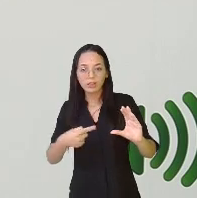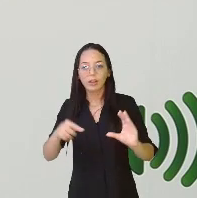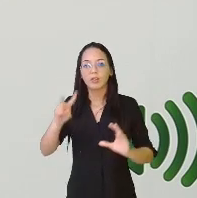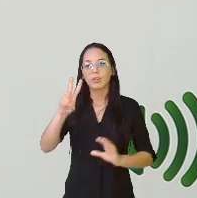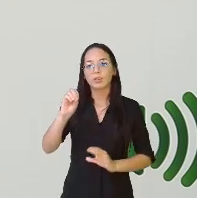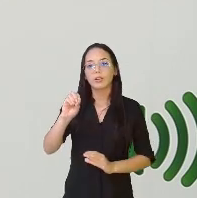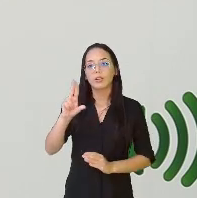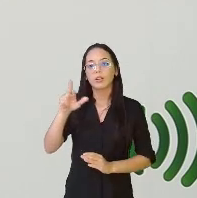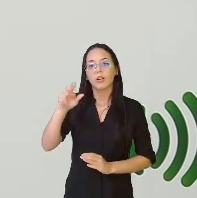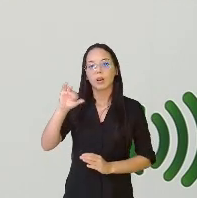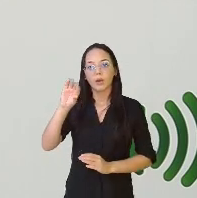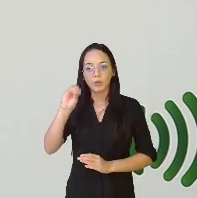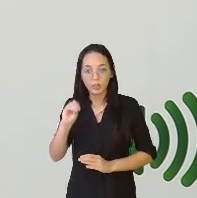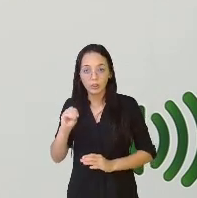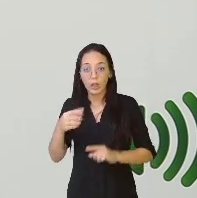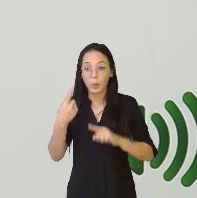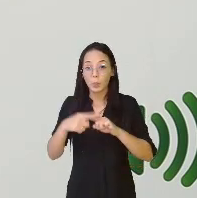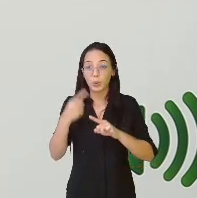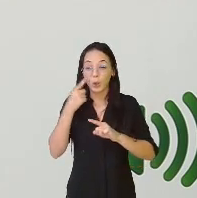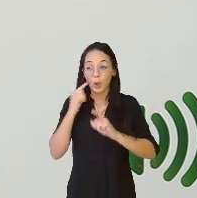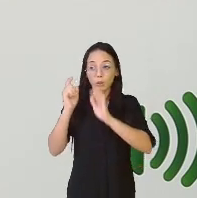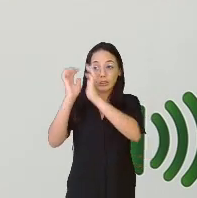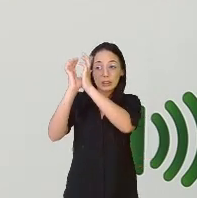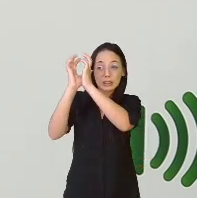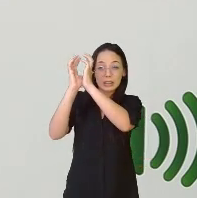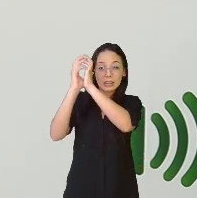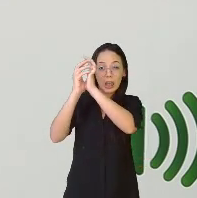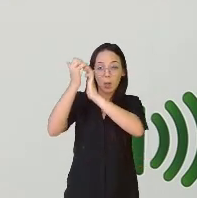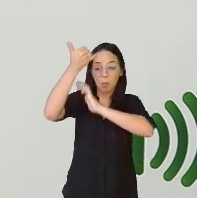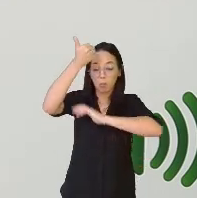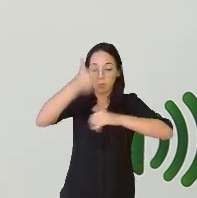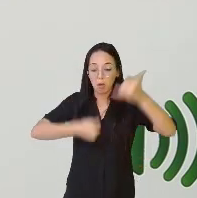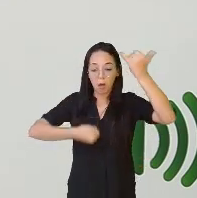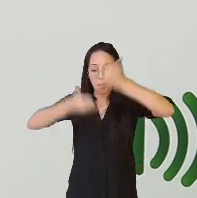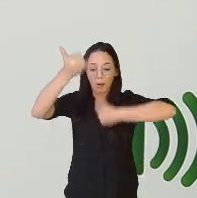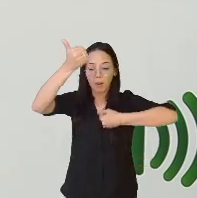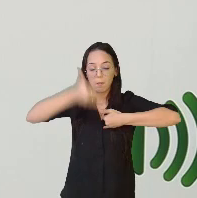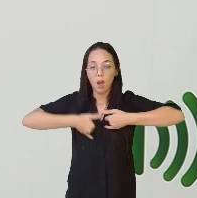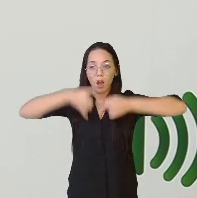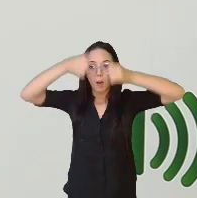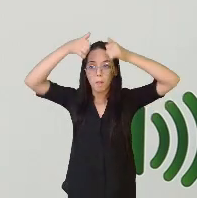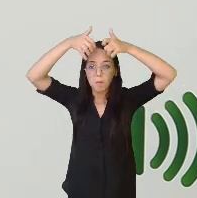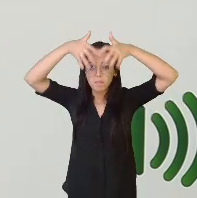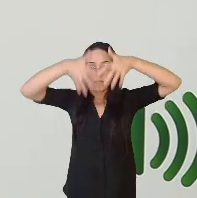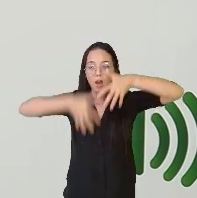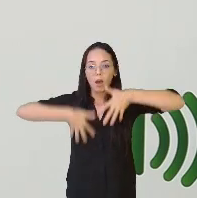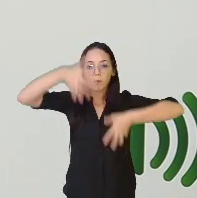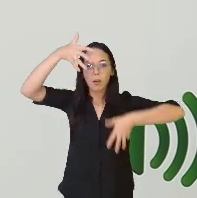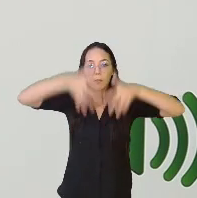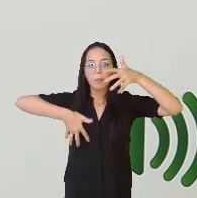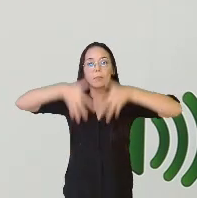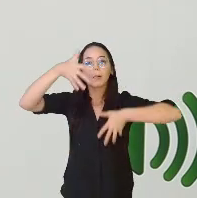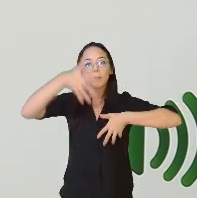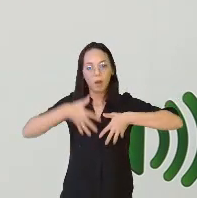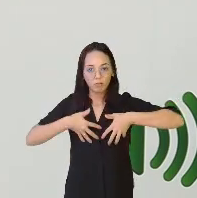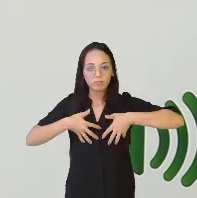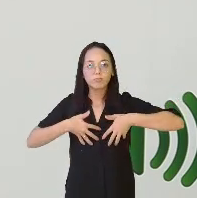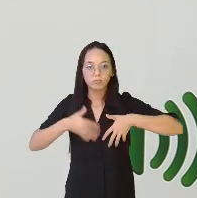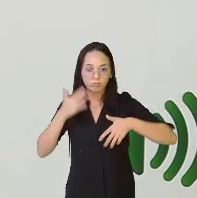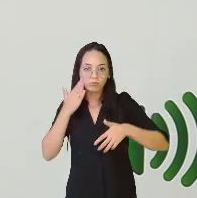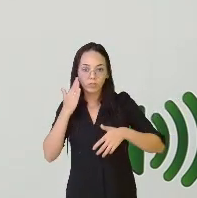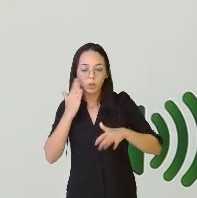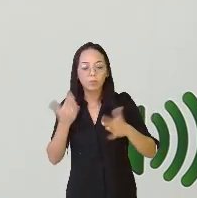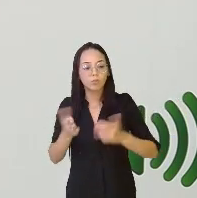a gente dançar. É quando o comando do nosso cérebro envia a informação e